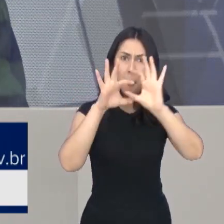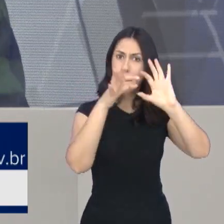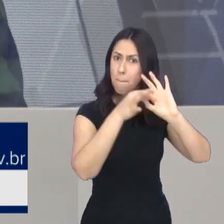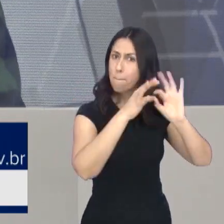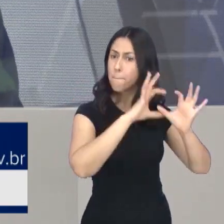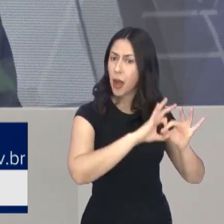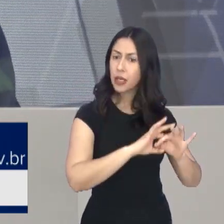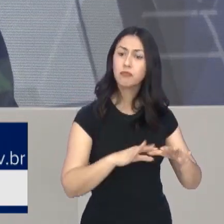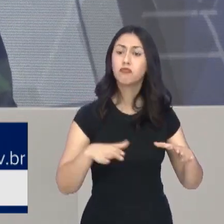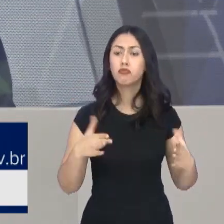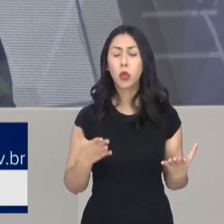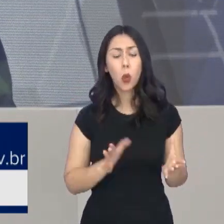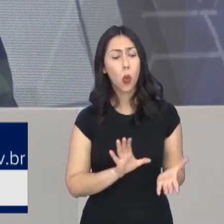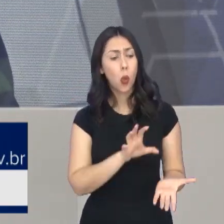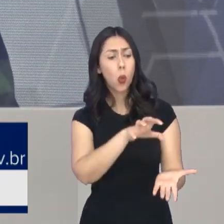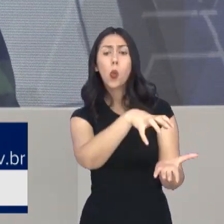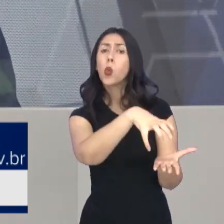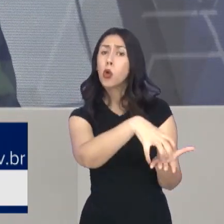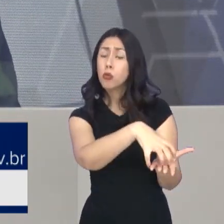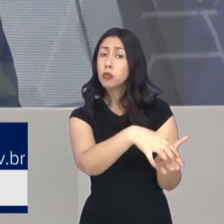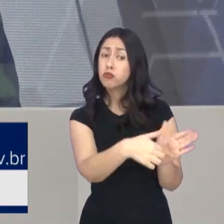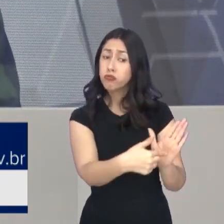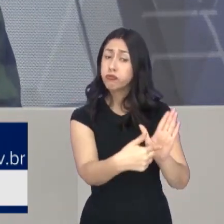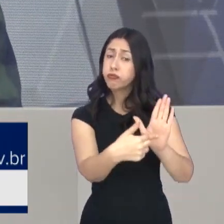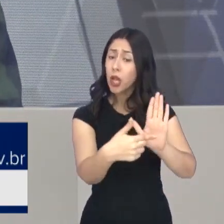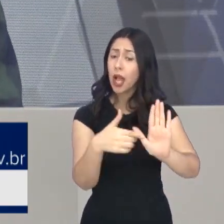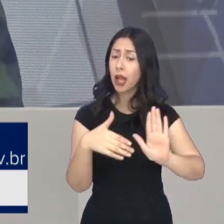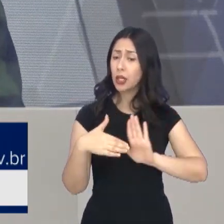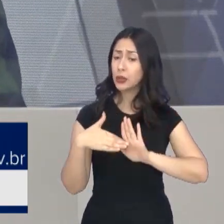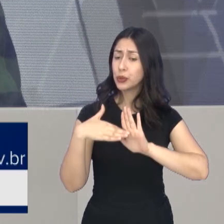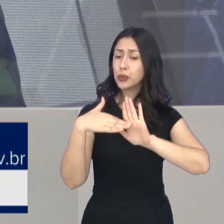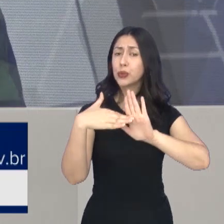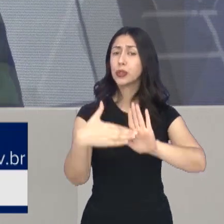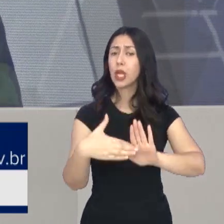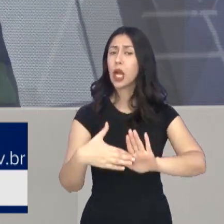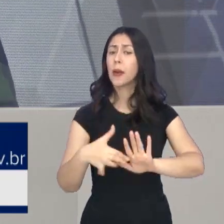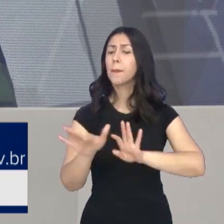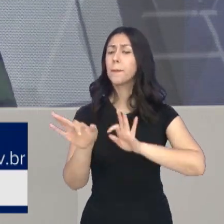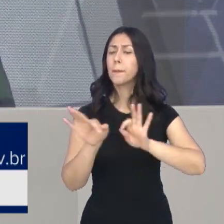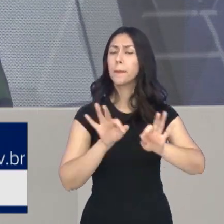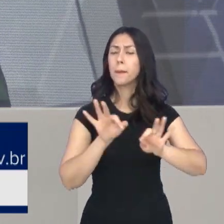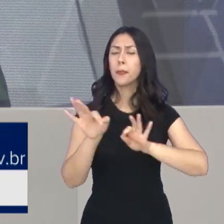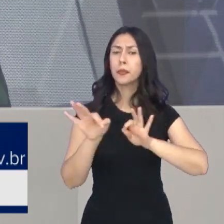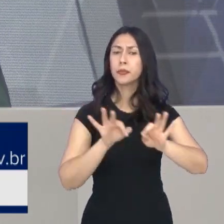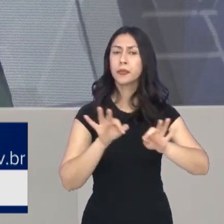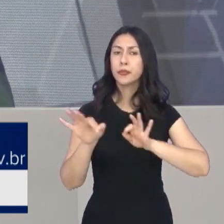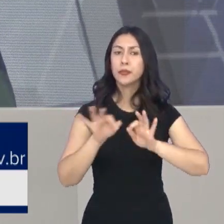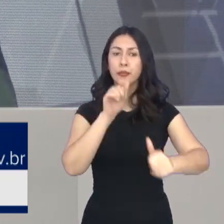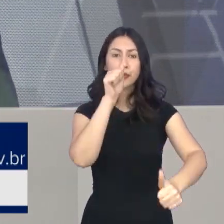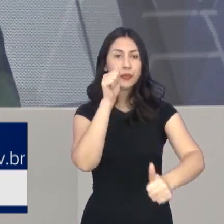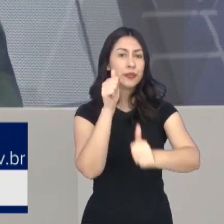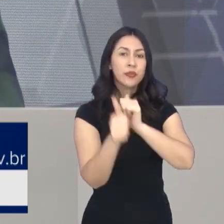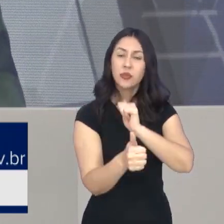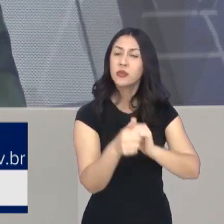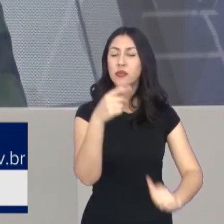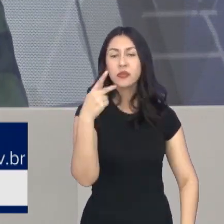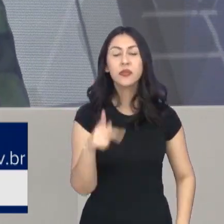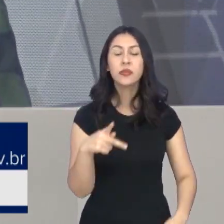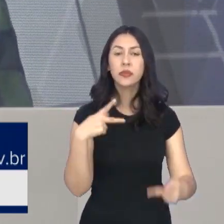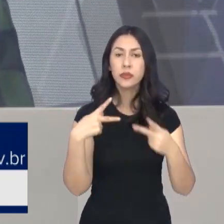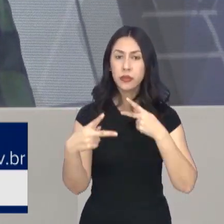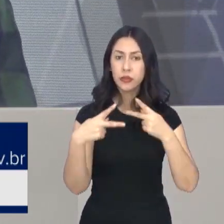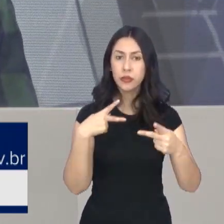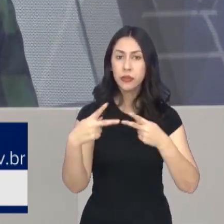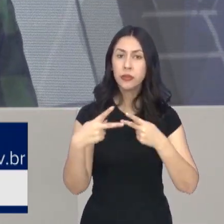realmente está aí, né, para ajudar, para construir junto o esporte aqui em São José dos